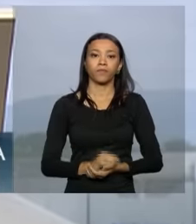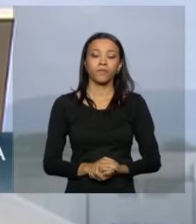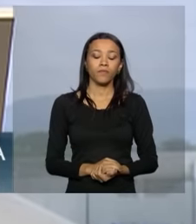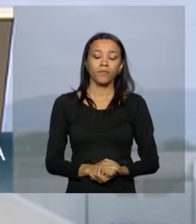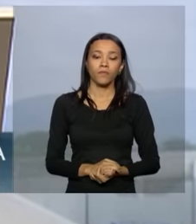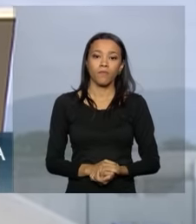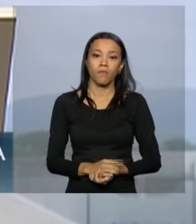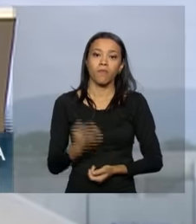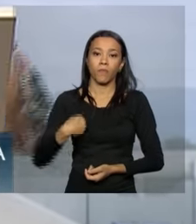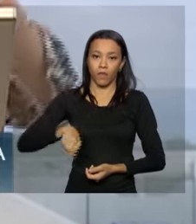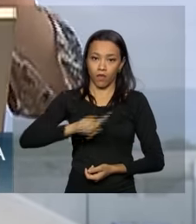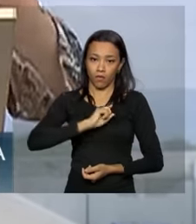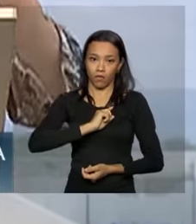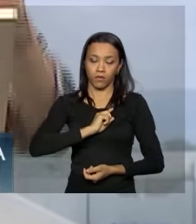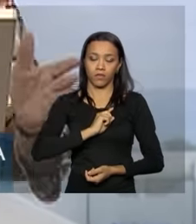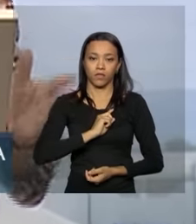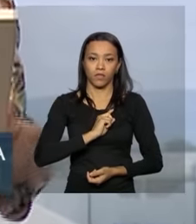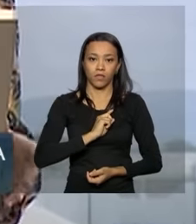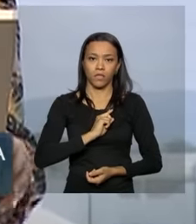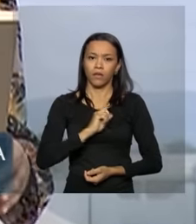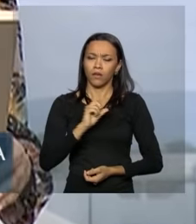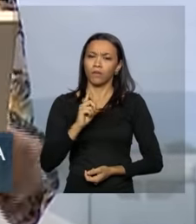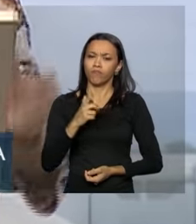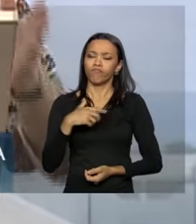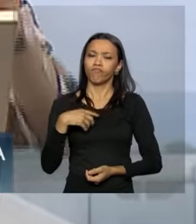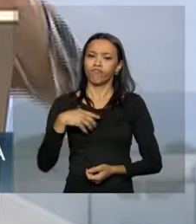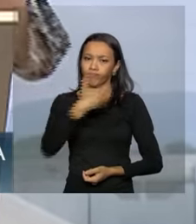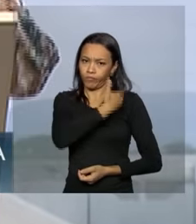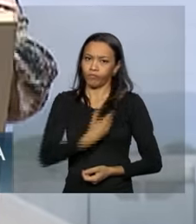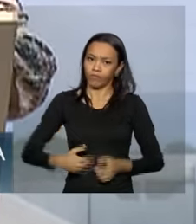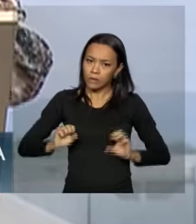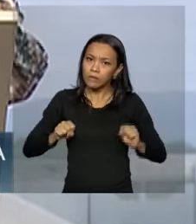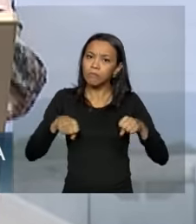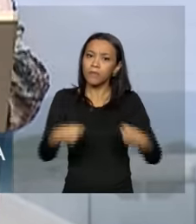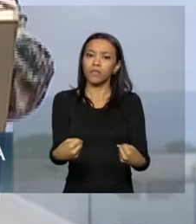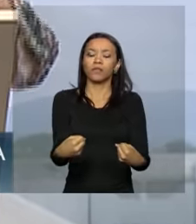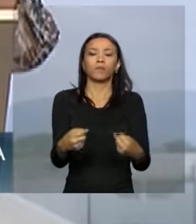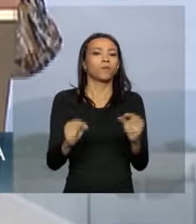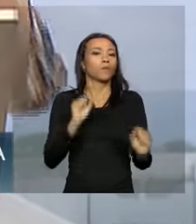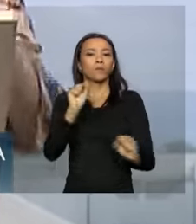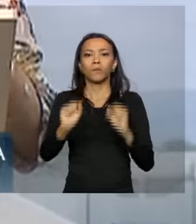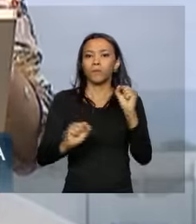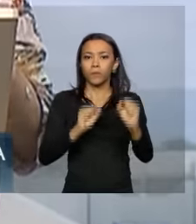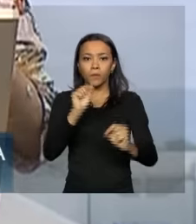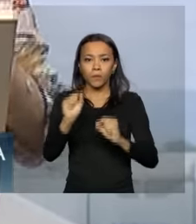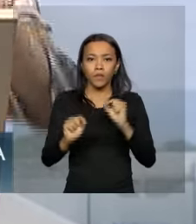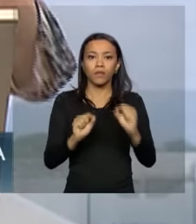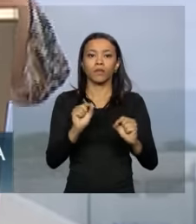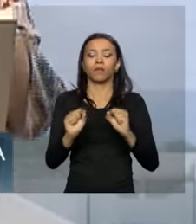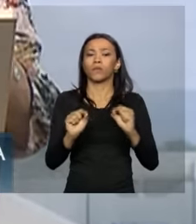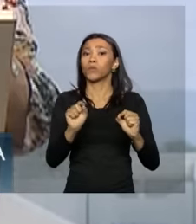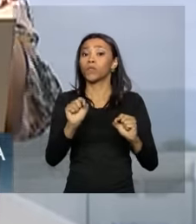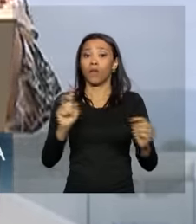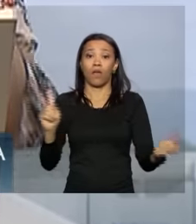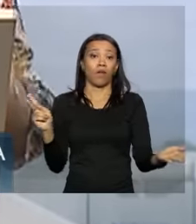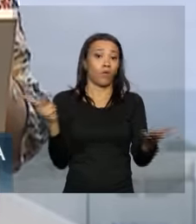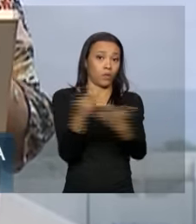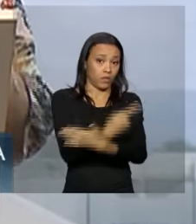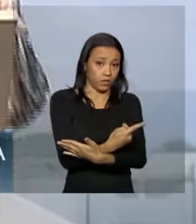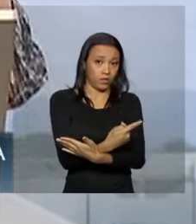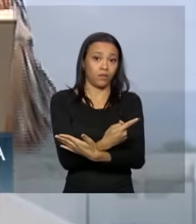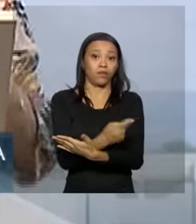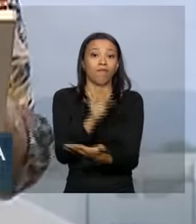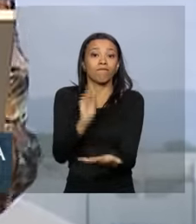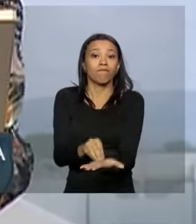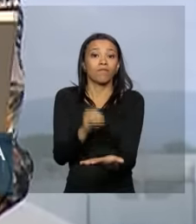nós temos tido todo o empenho de tratar essa questão dramática que é a falta